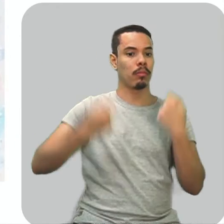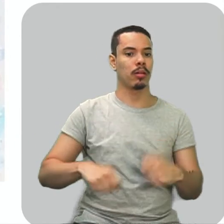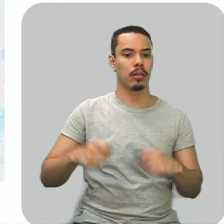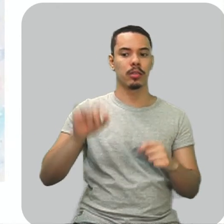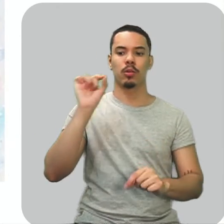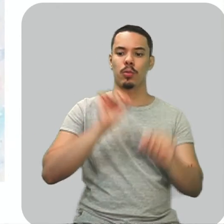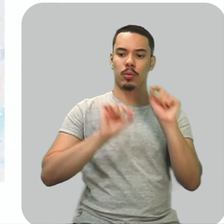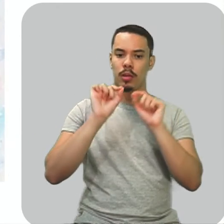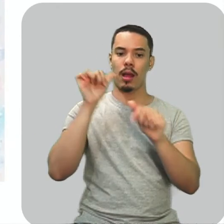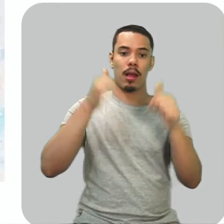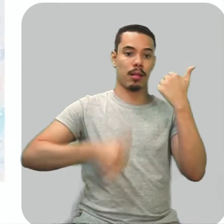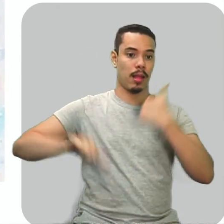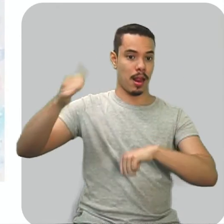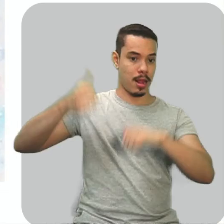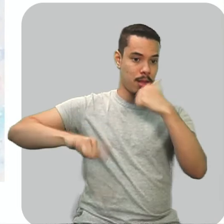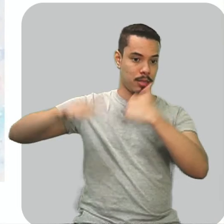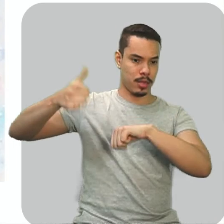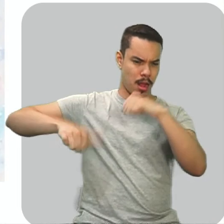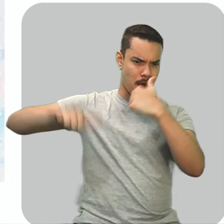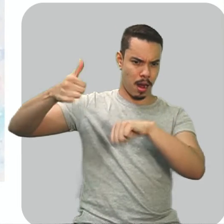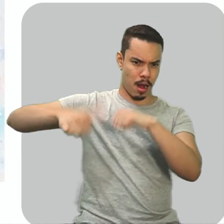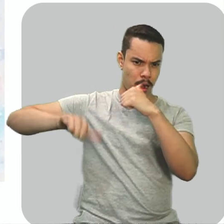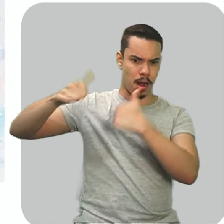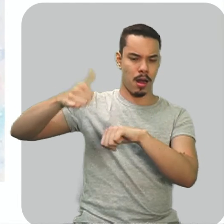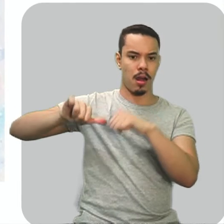necessário analisar